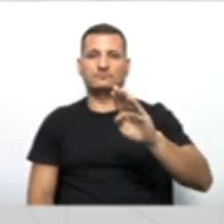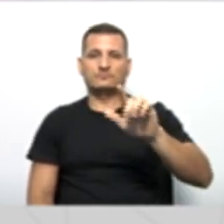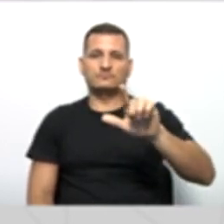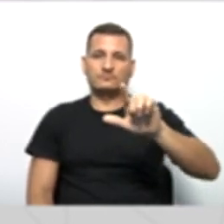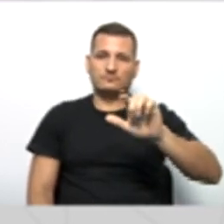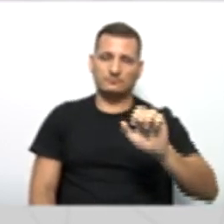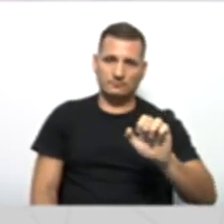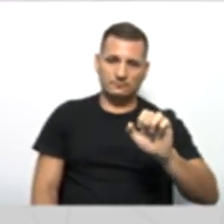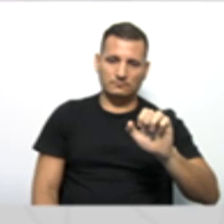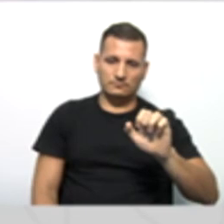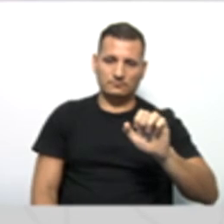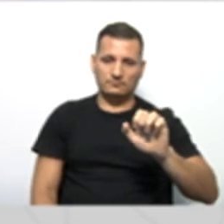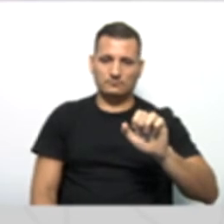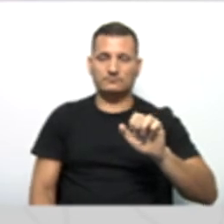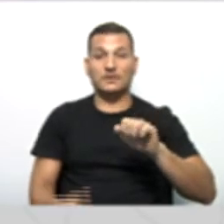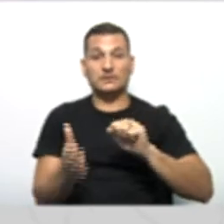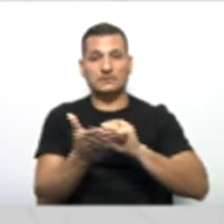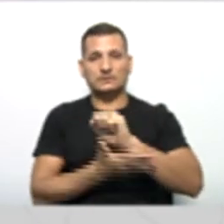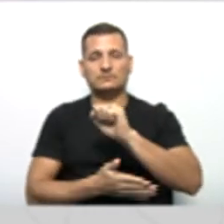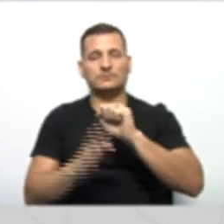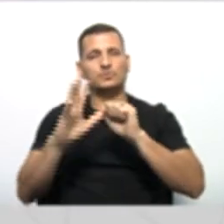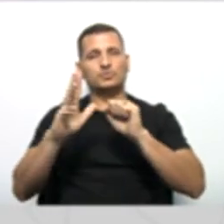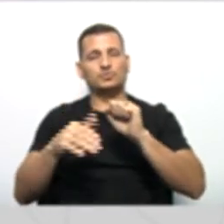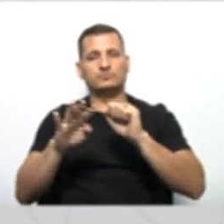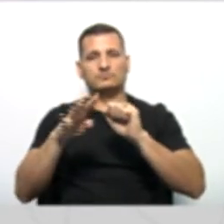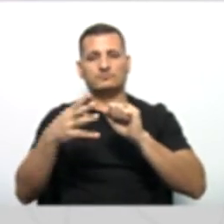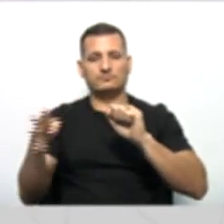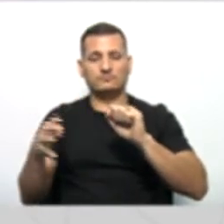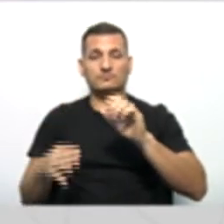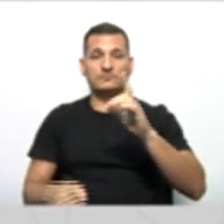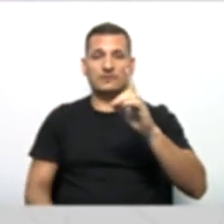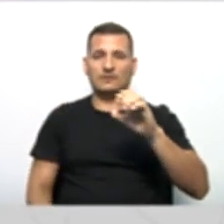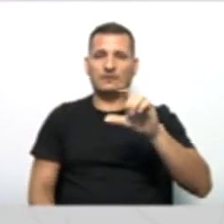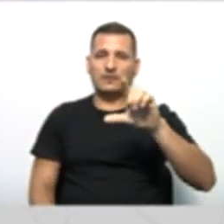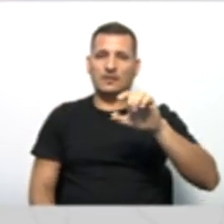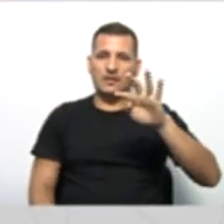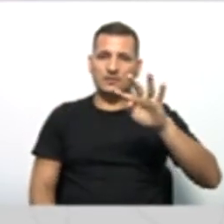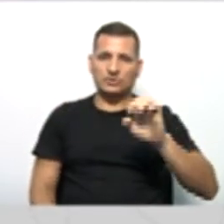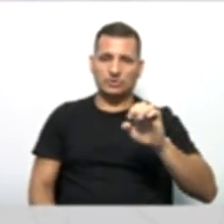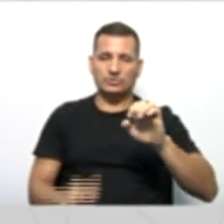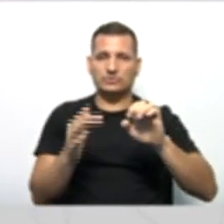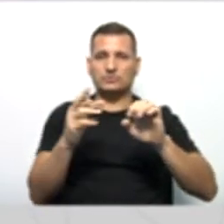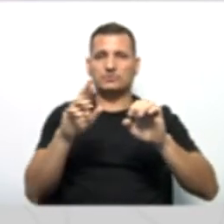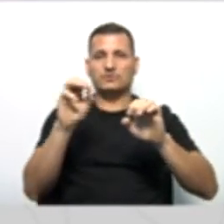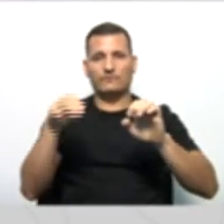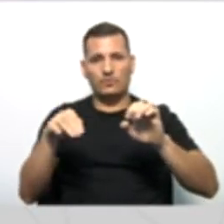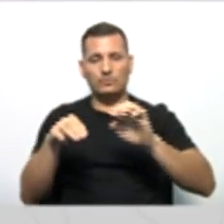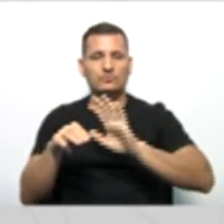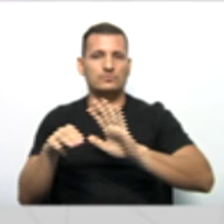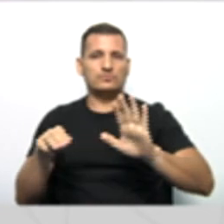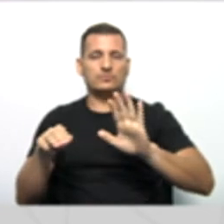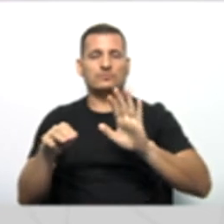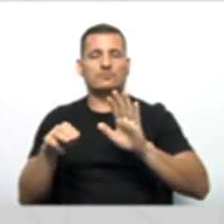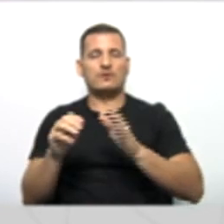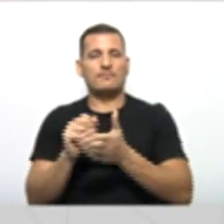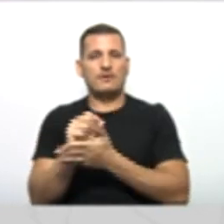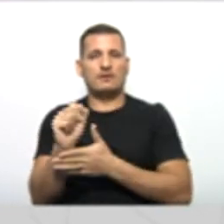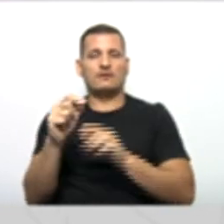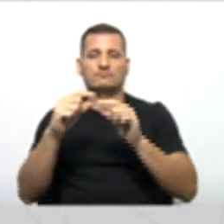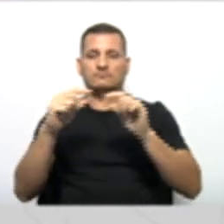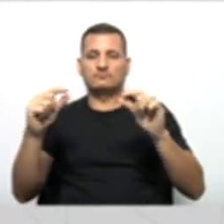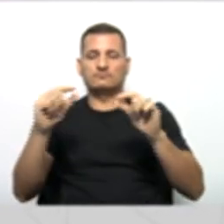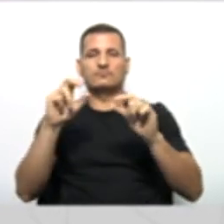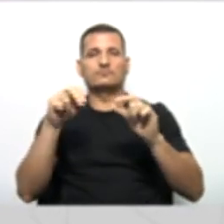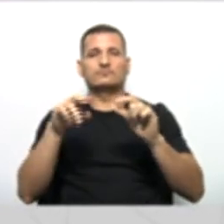se a gente apaga a tabela no the letter from a gente usa a pagar o contato então e aqui